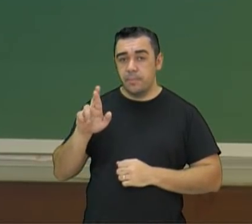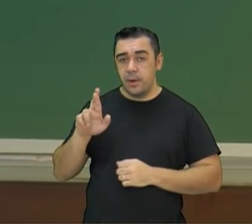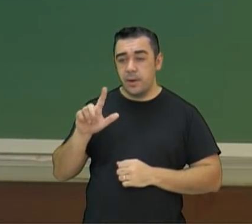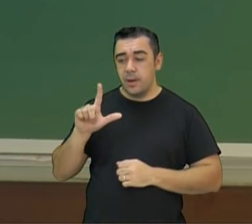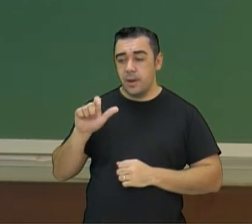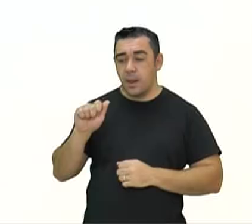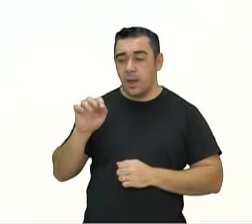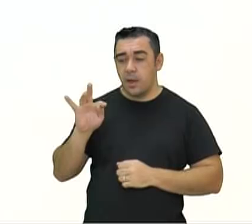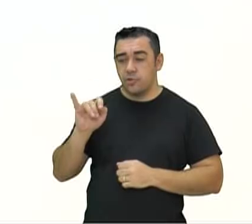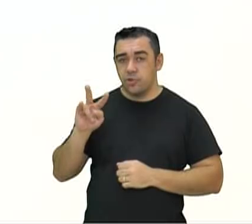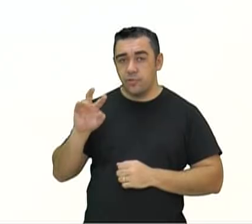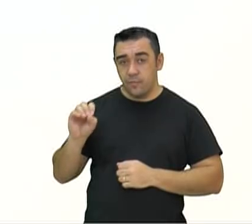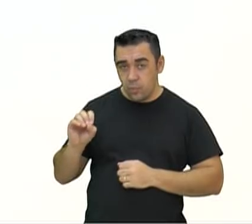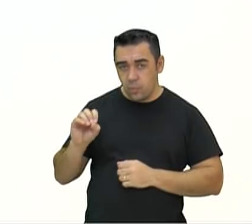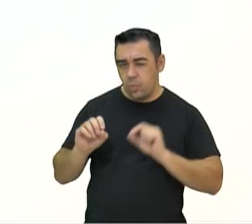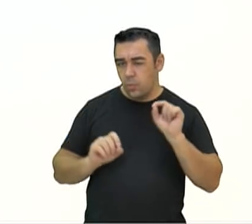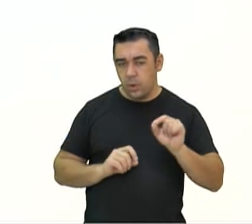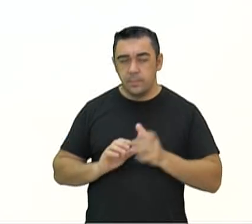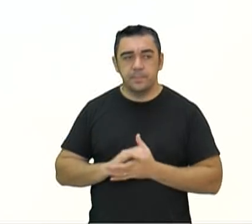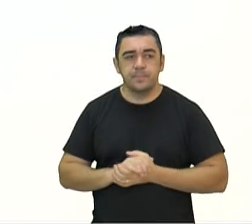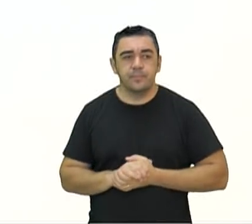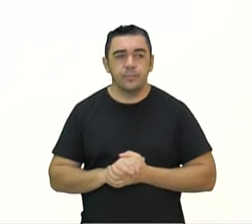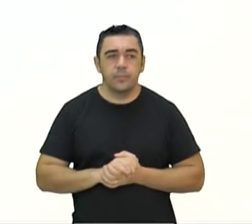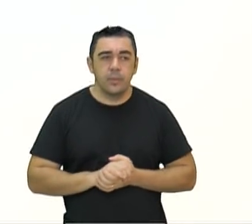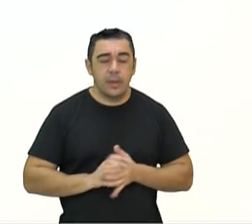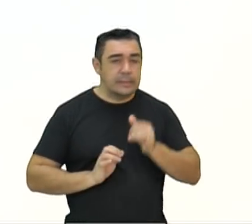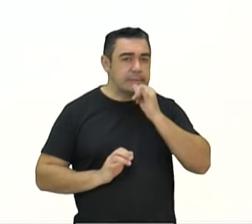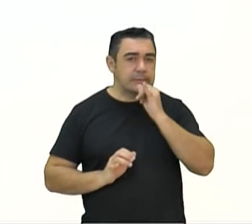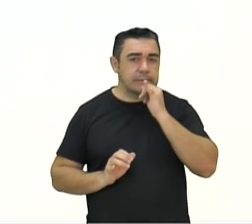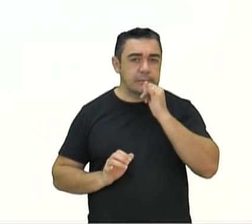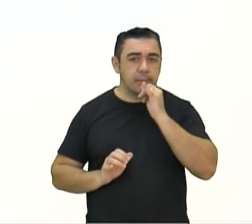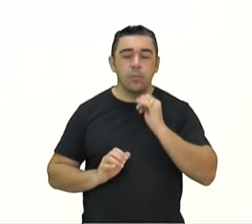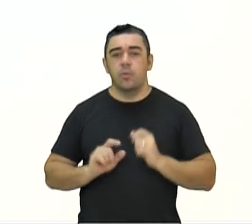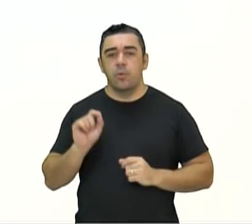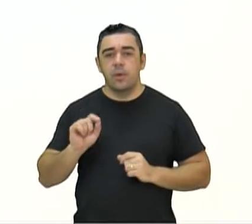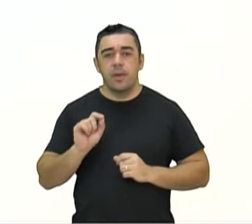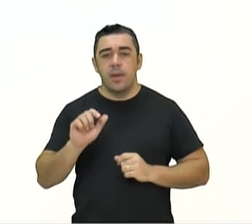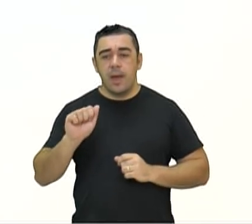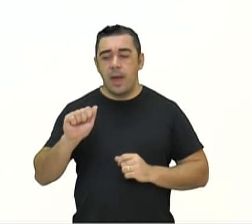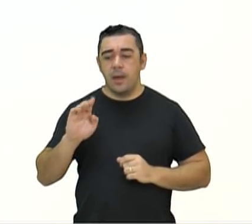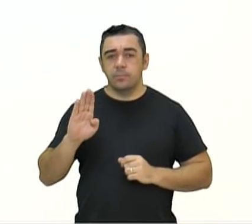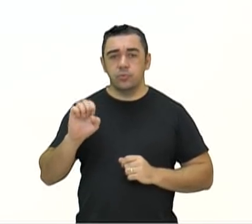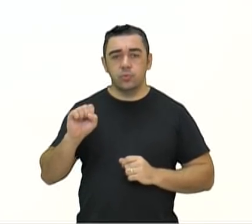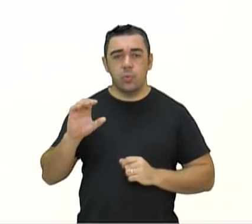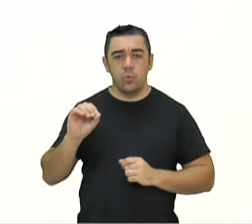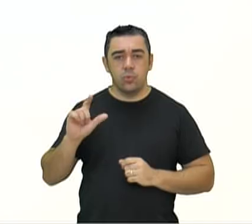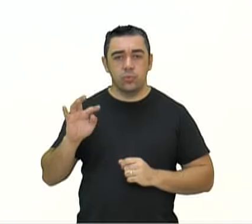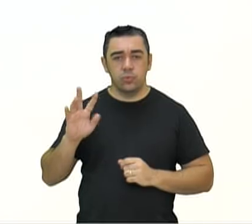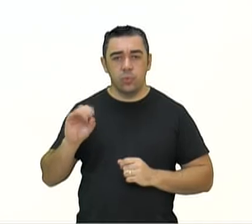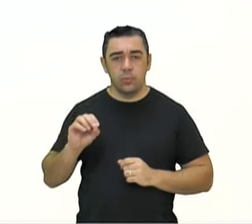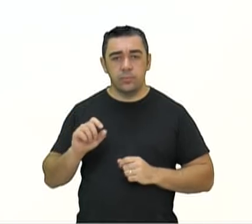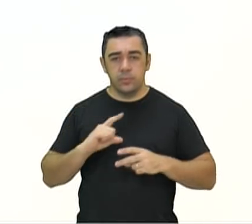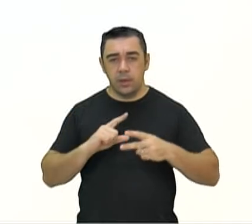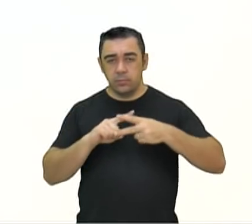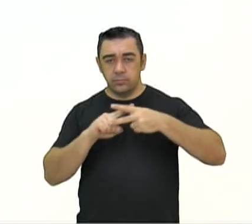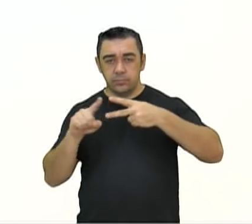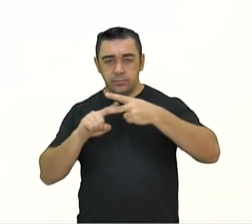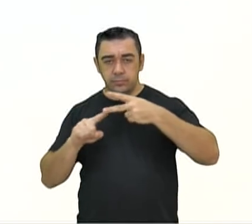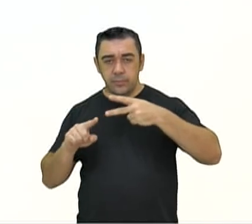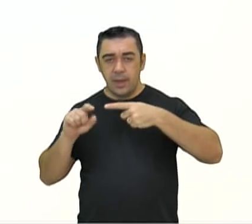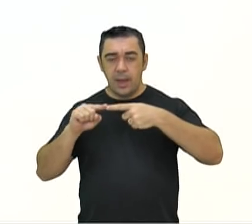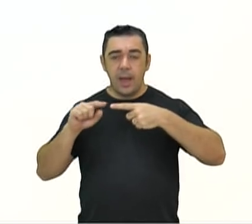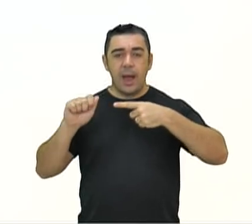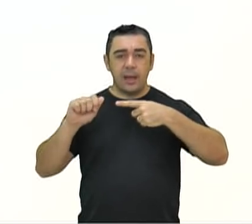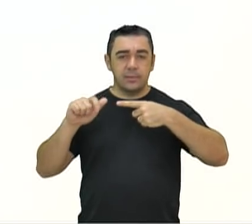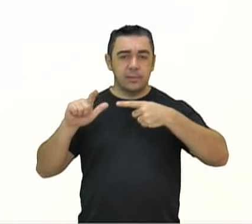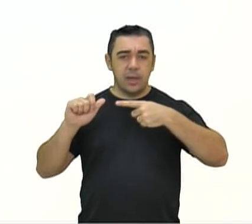Então, a gente pode ter aqui, no superlativo absoluto, a gente tem duas subdivisões. Ele pode ser analítico ou